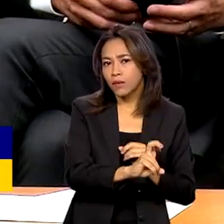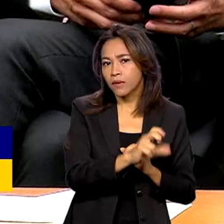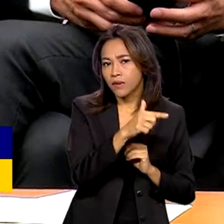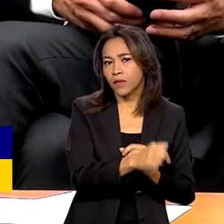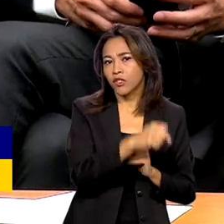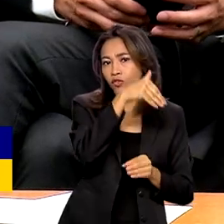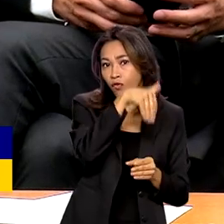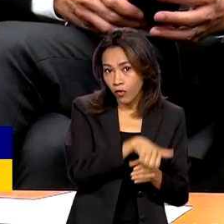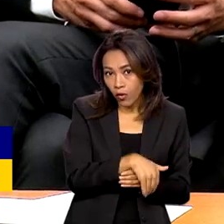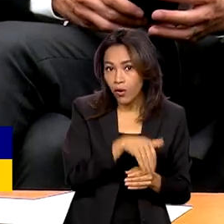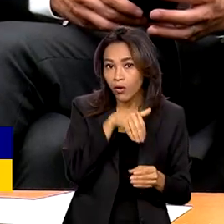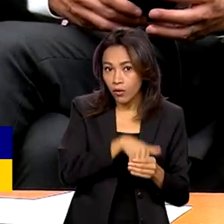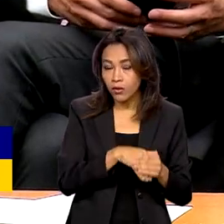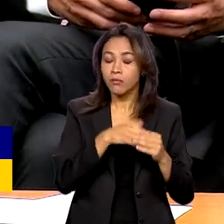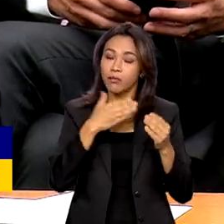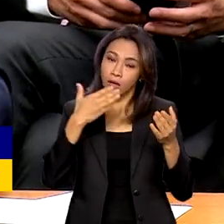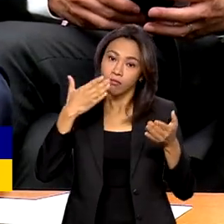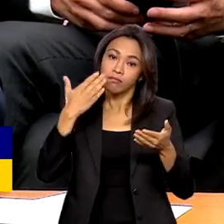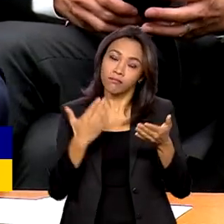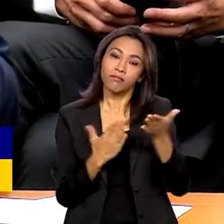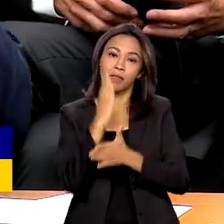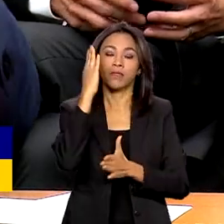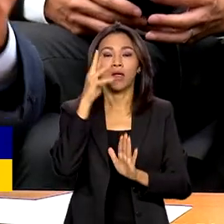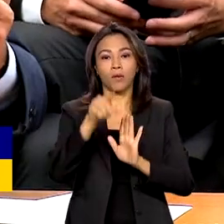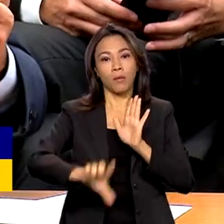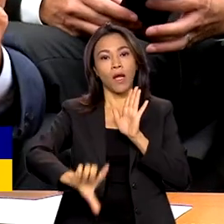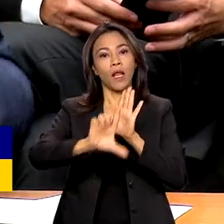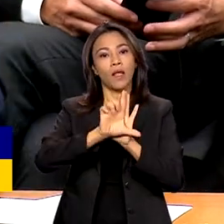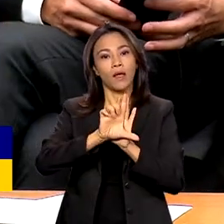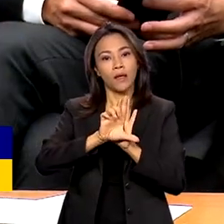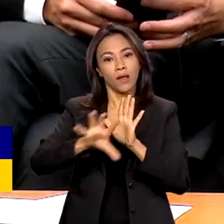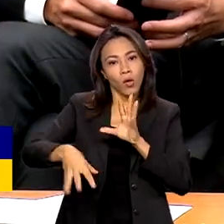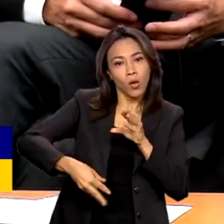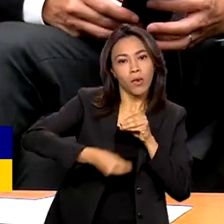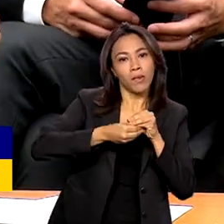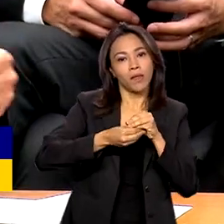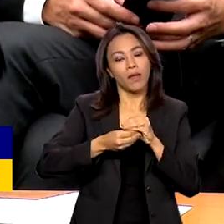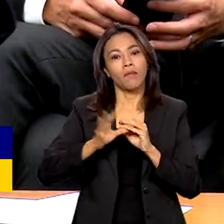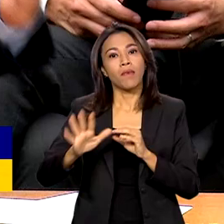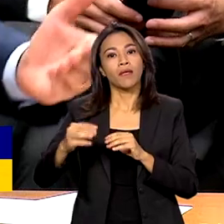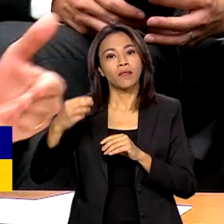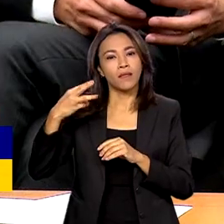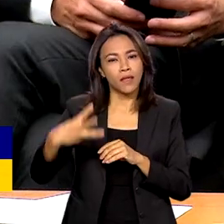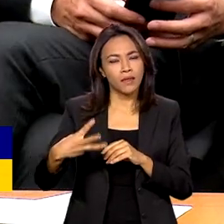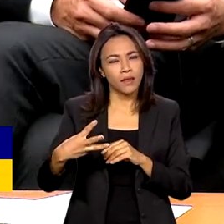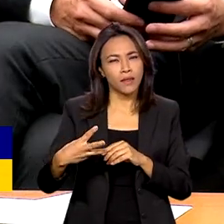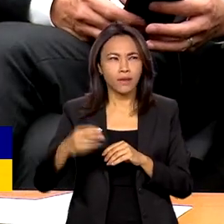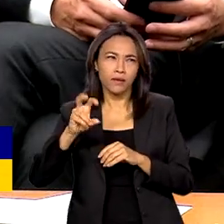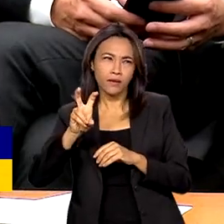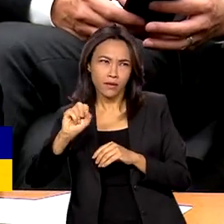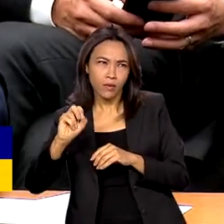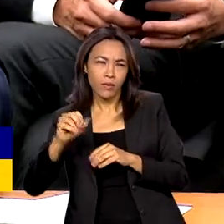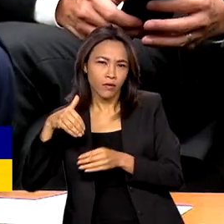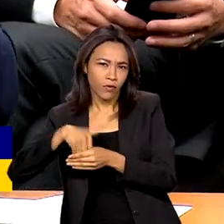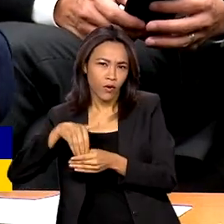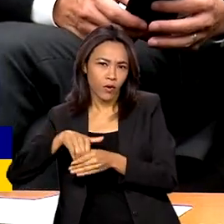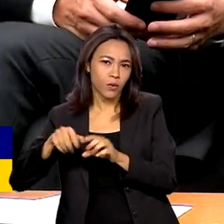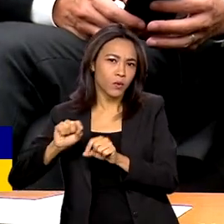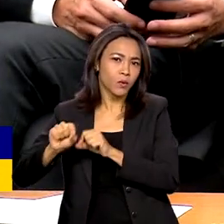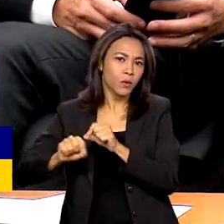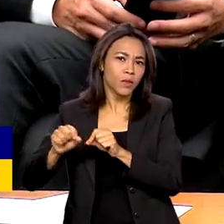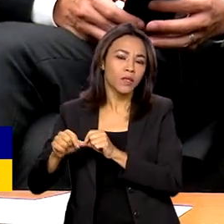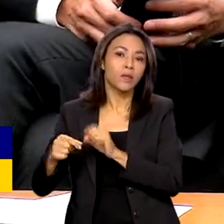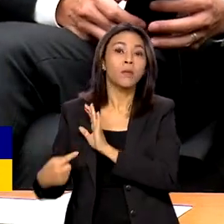para aprovar uma lei complementar mas um espaço ainda maior de 300 350 votos Para